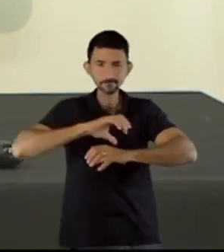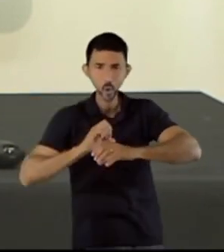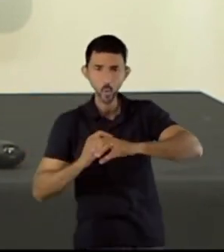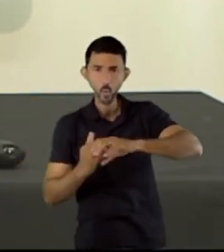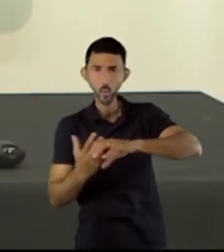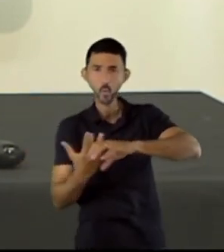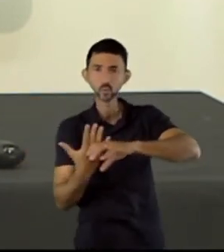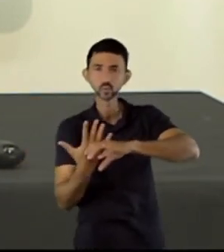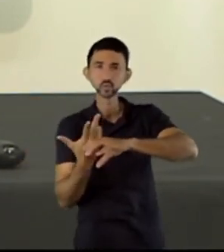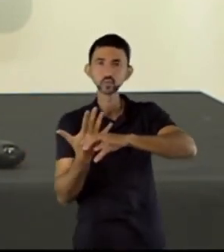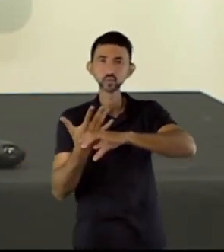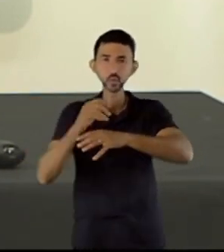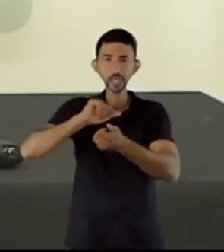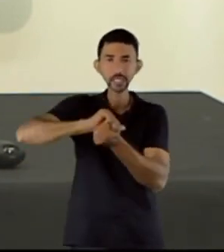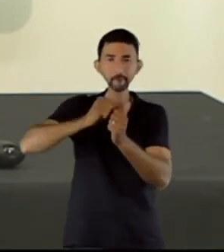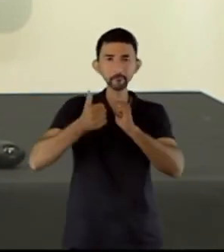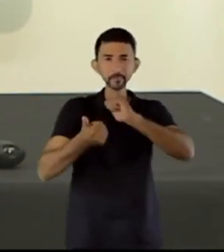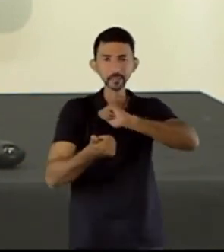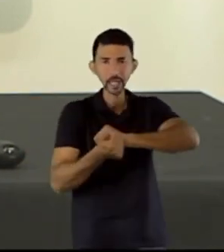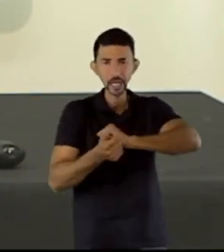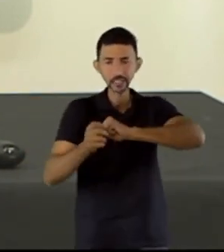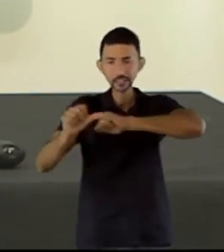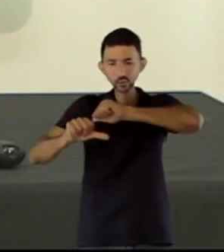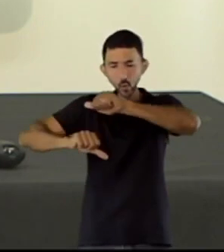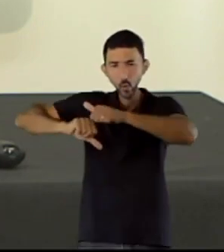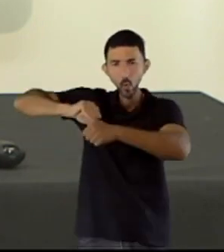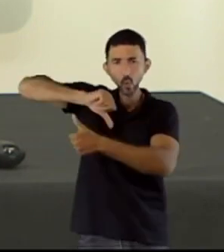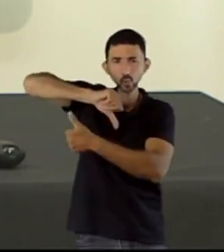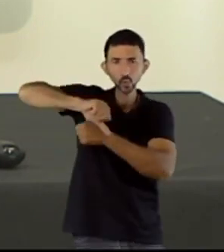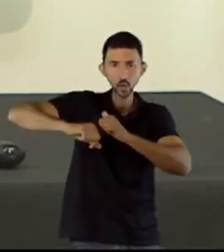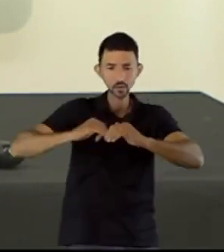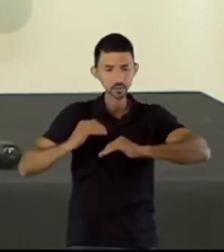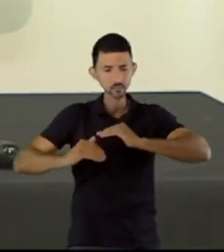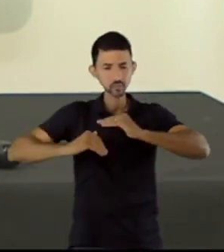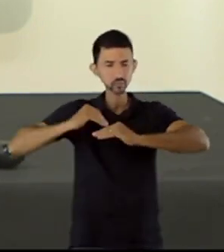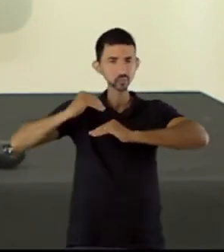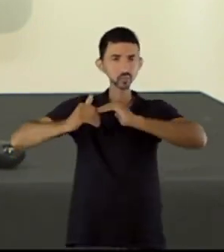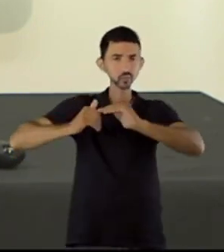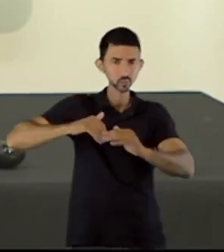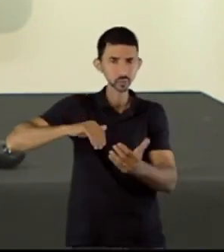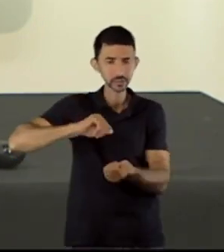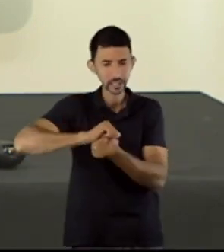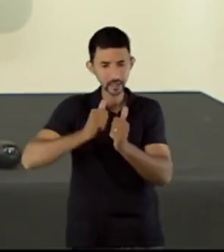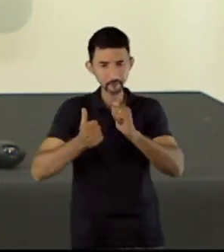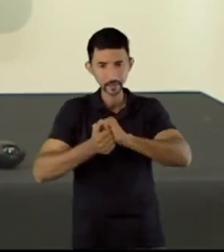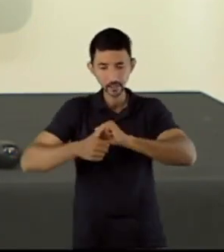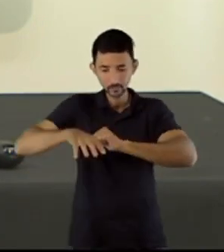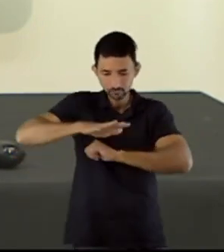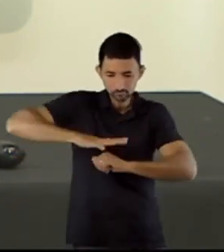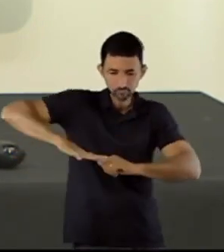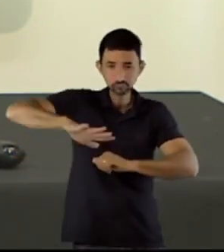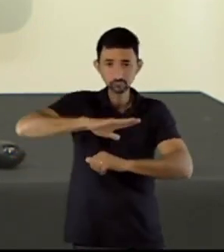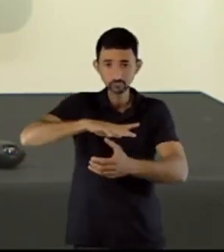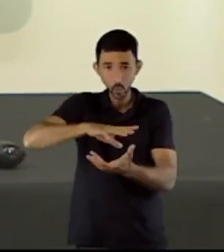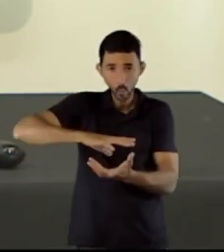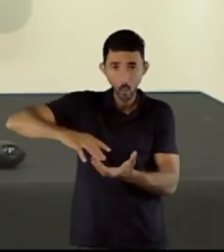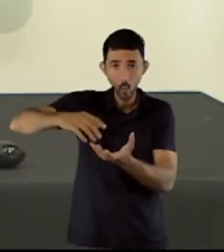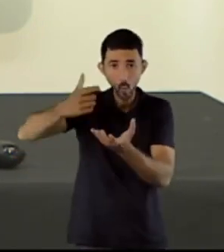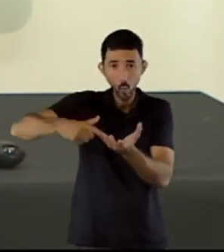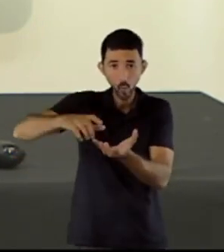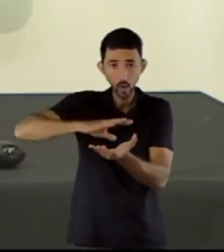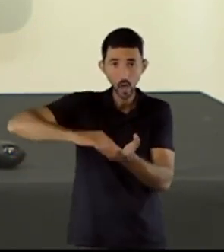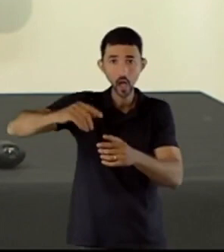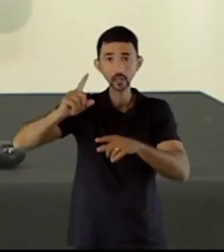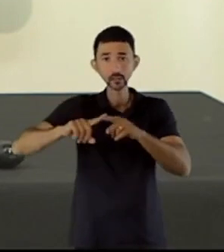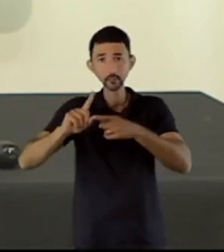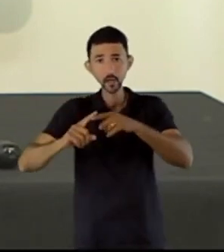se adaptando e transformando e evoluindo de acordo com a disponibilidade de